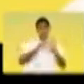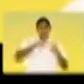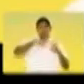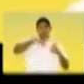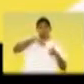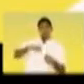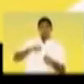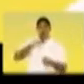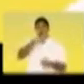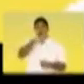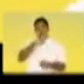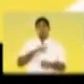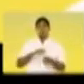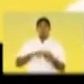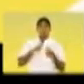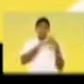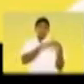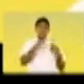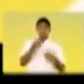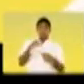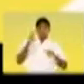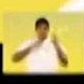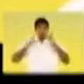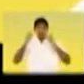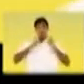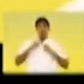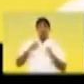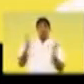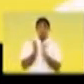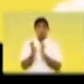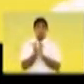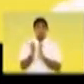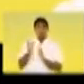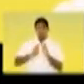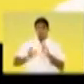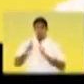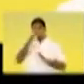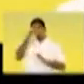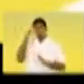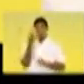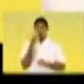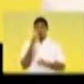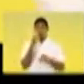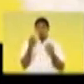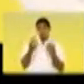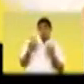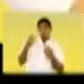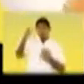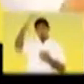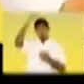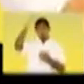responsabilidade e Desespero de um grupo que se quer cuida das pessoas quanto mais de 200 animais